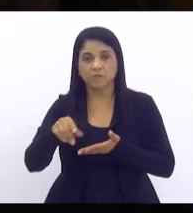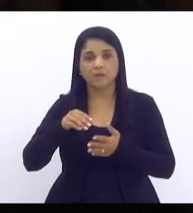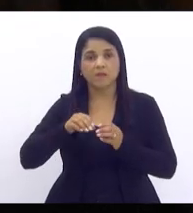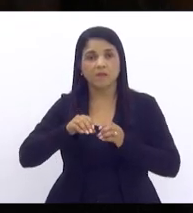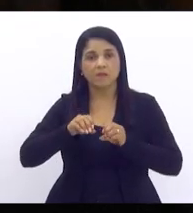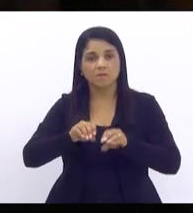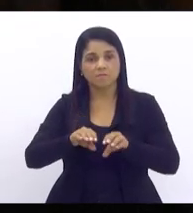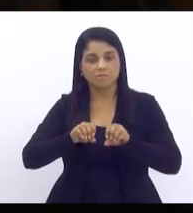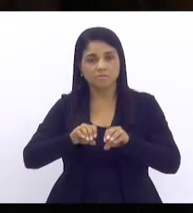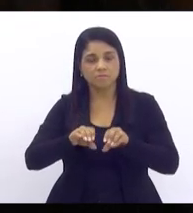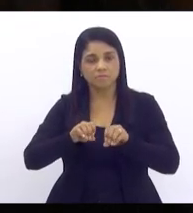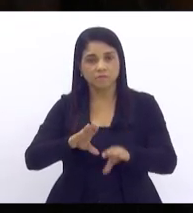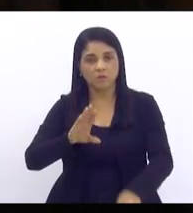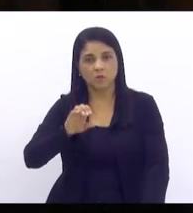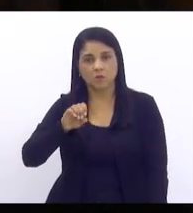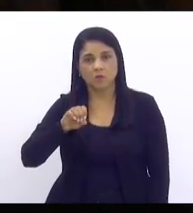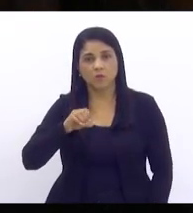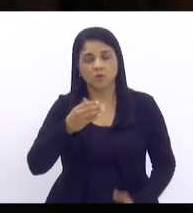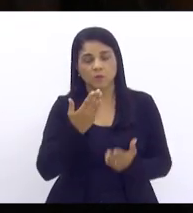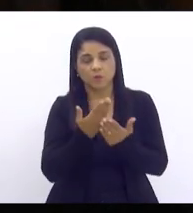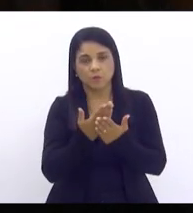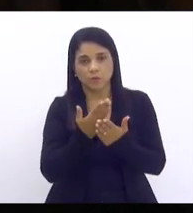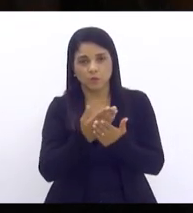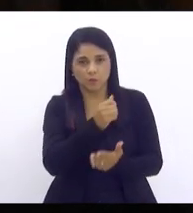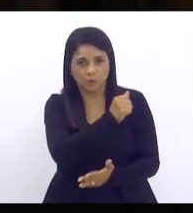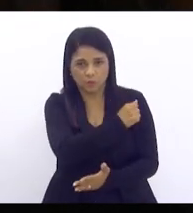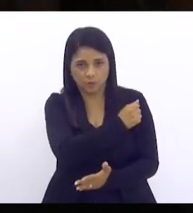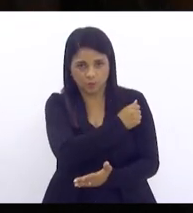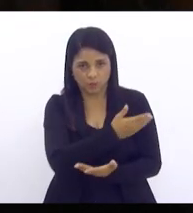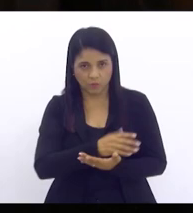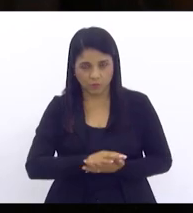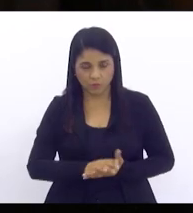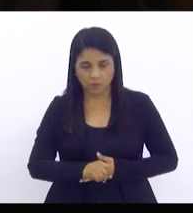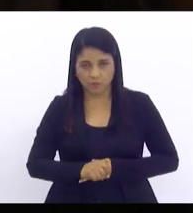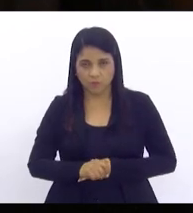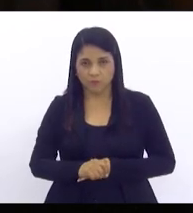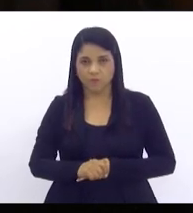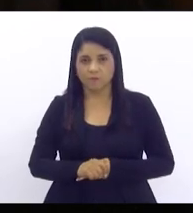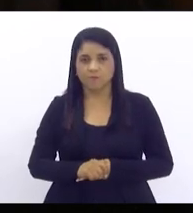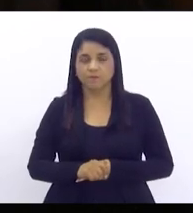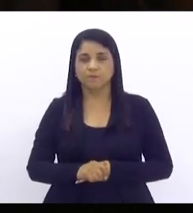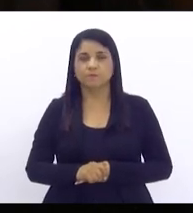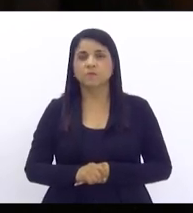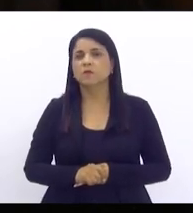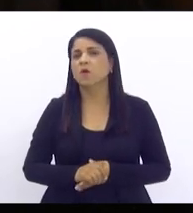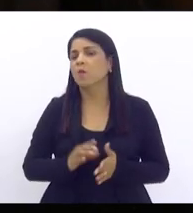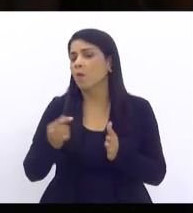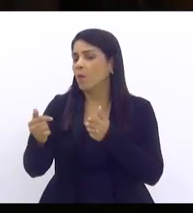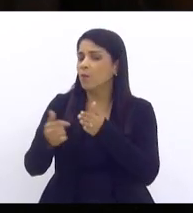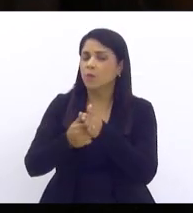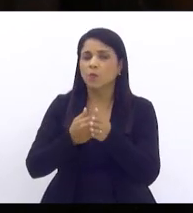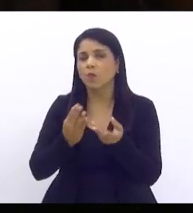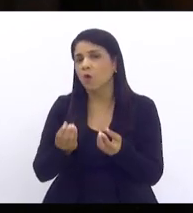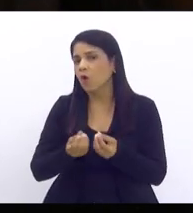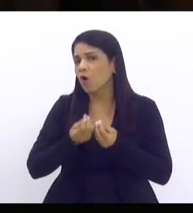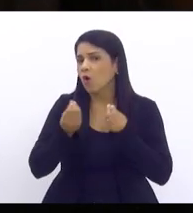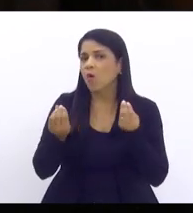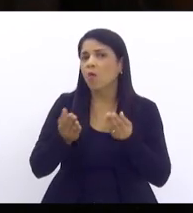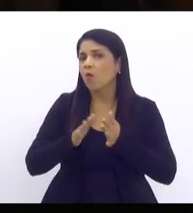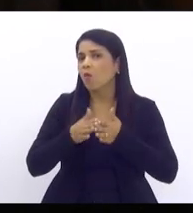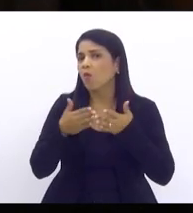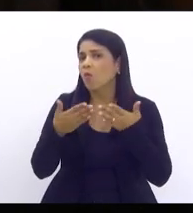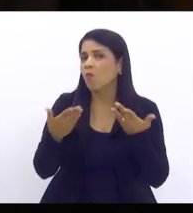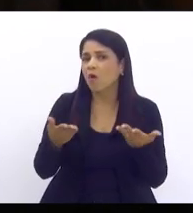para a conectividade de estudantes. Eu me pergunto, qual é a oportunidade